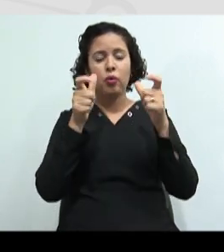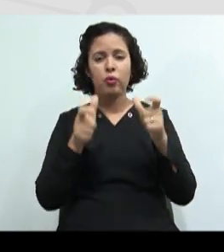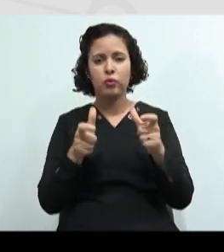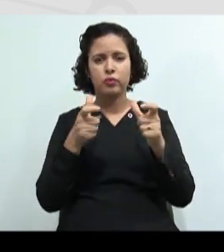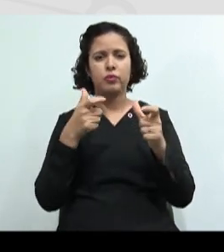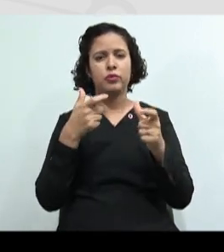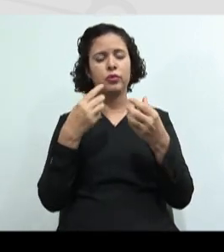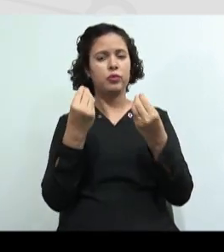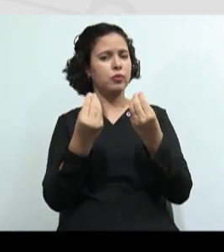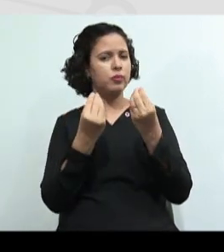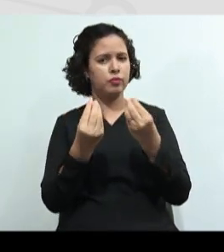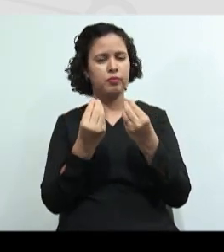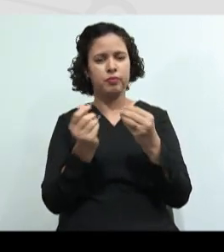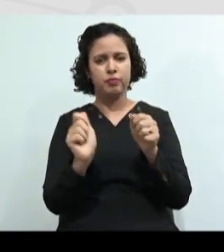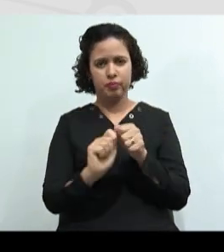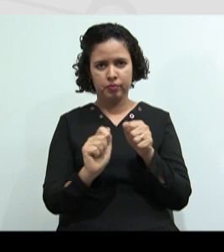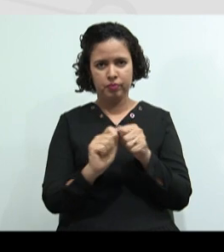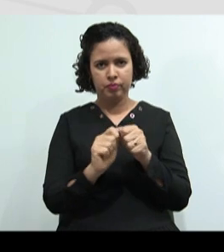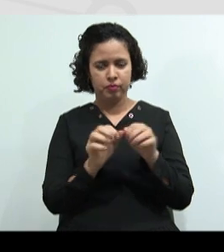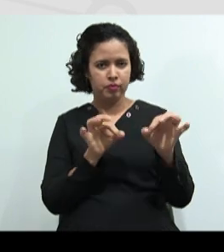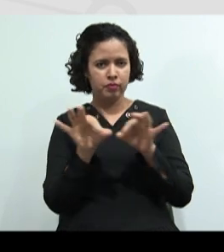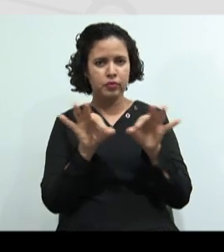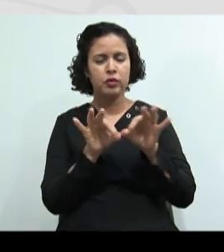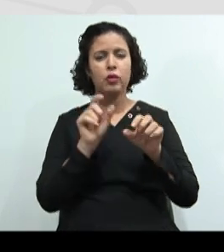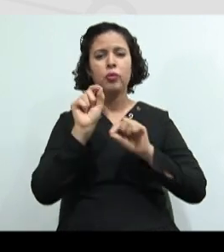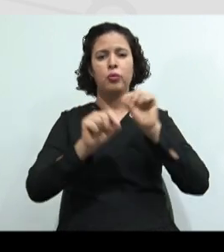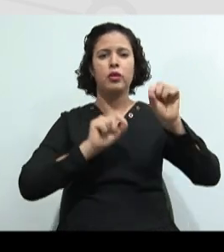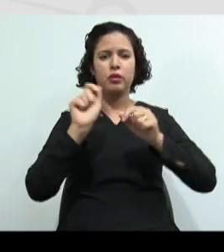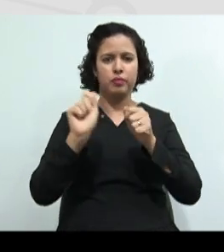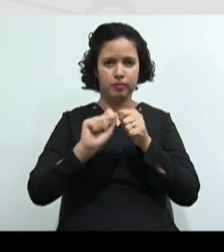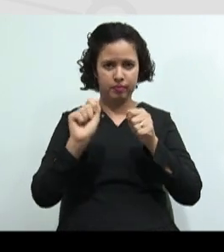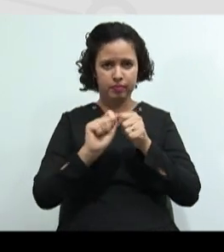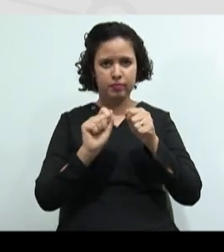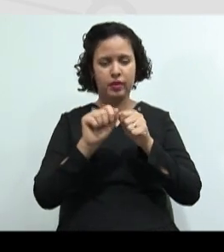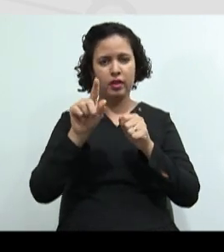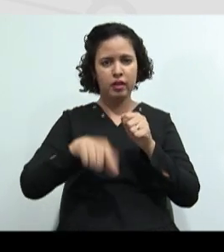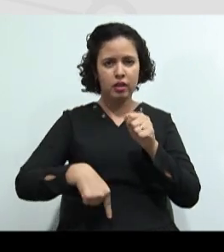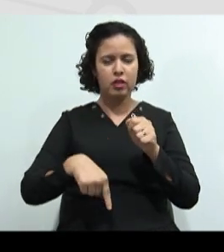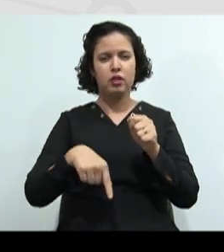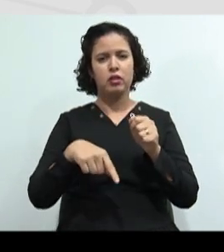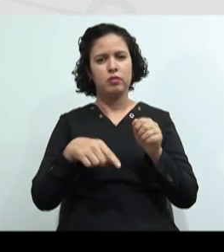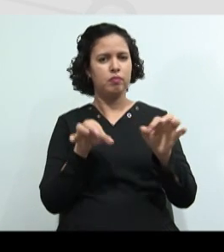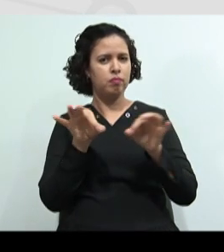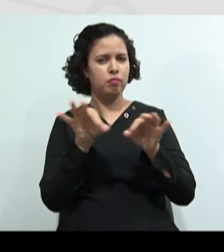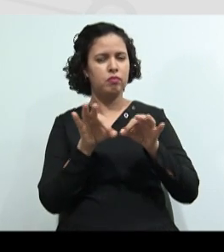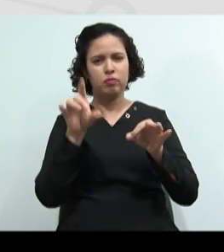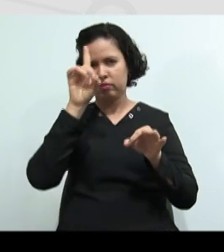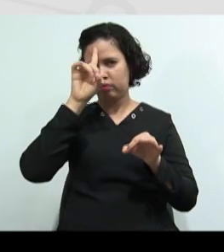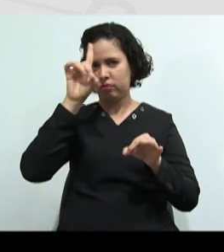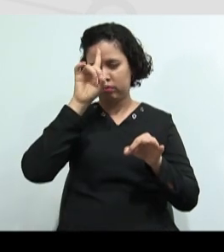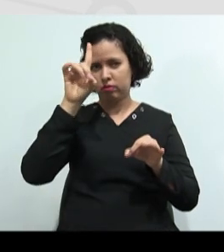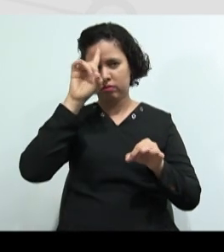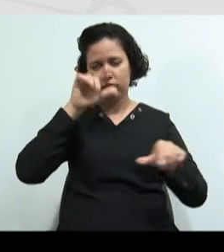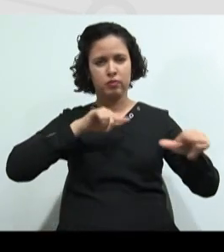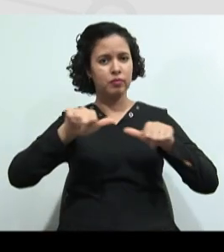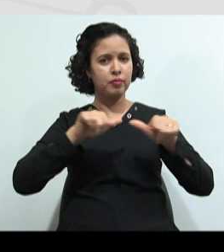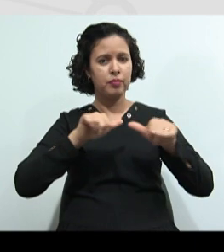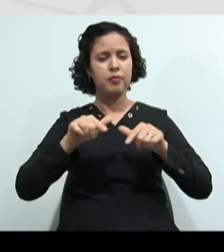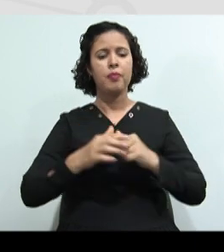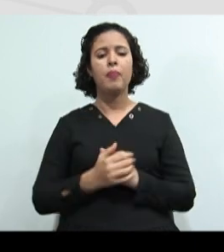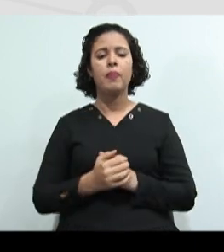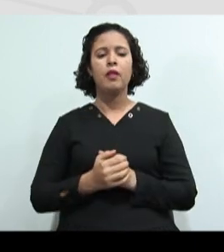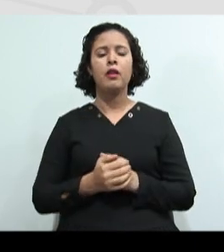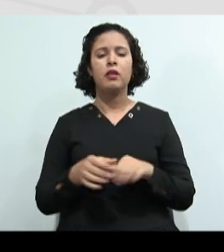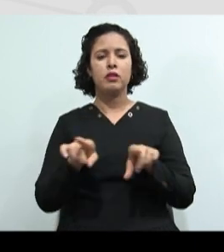como aquele planejamento tático, né? E o que fazer, né? É aquele planejamento operacional da rotina do dia a dia.